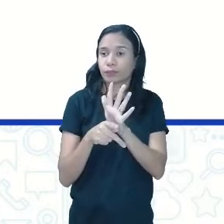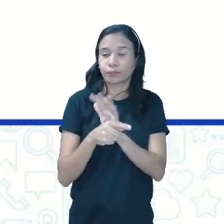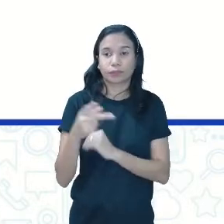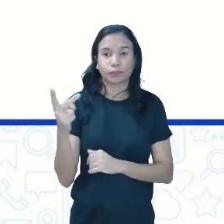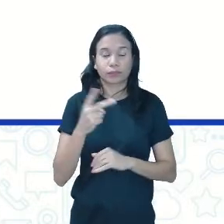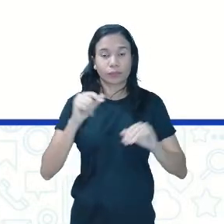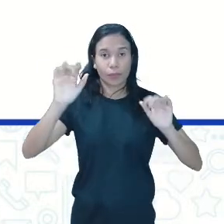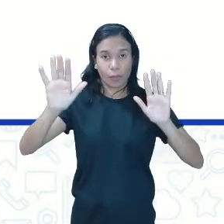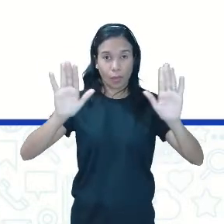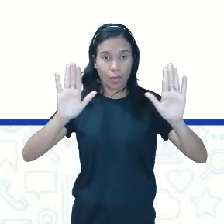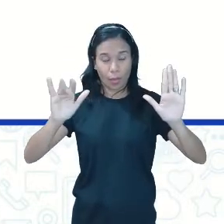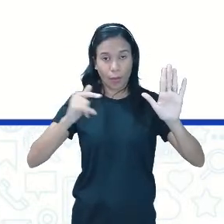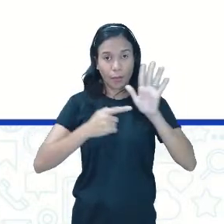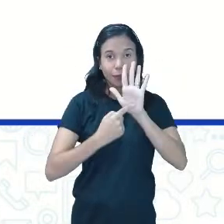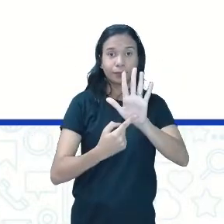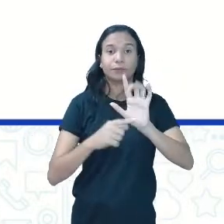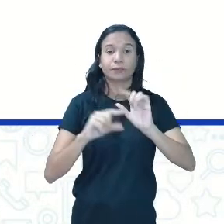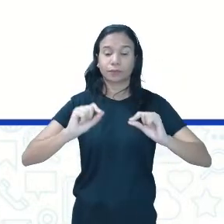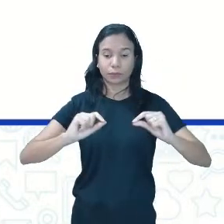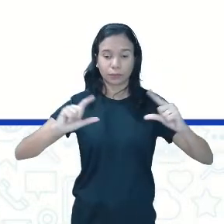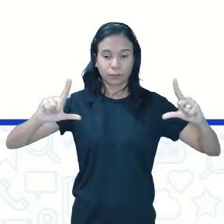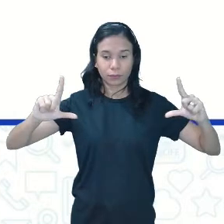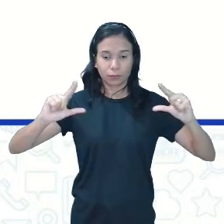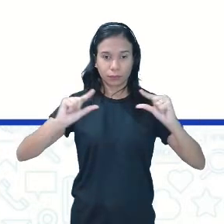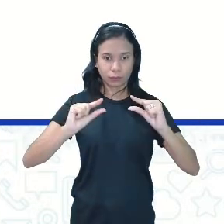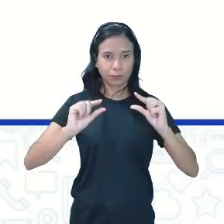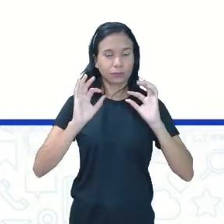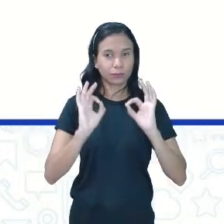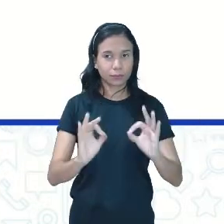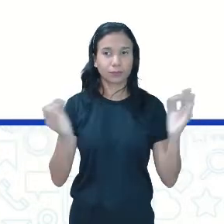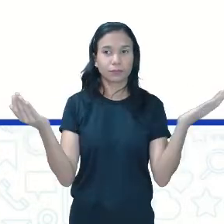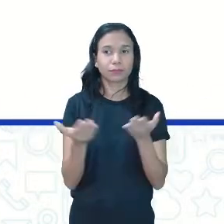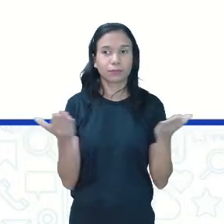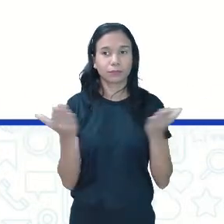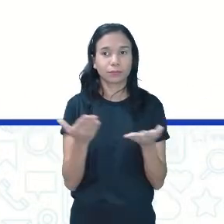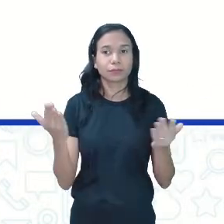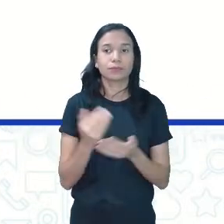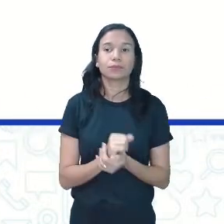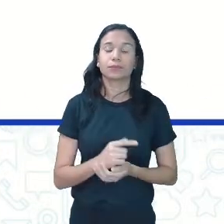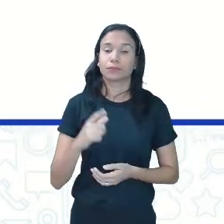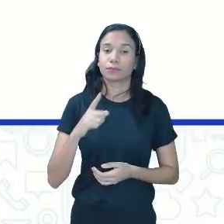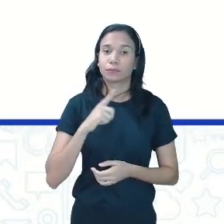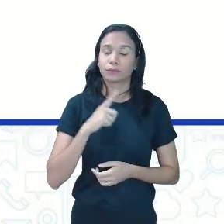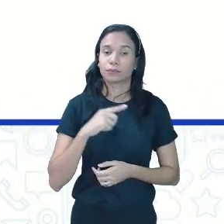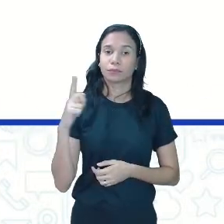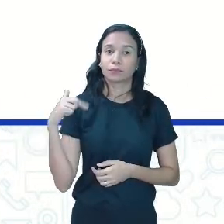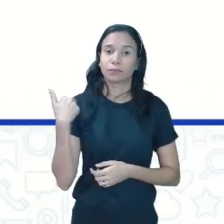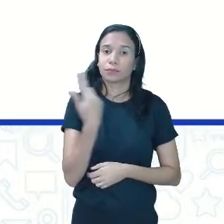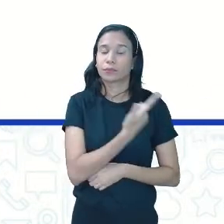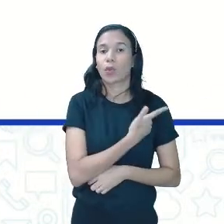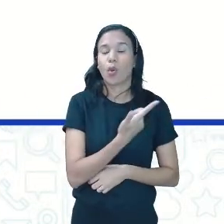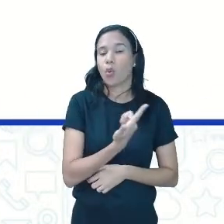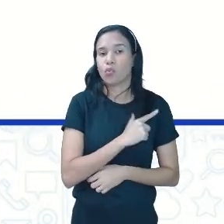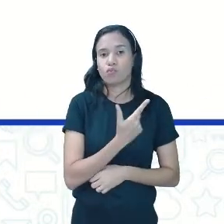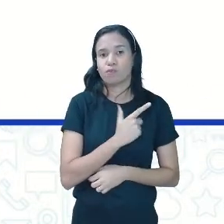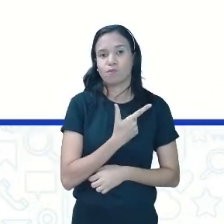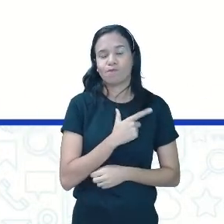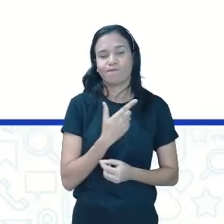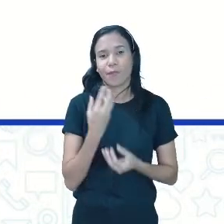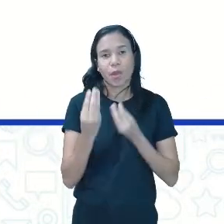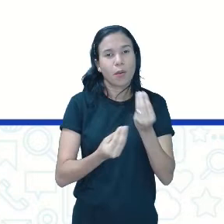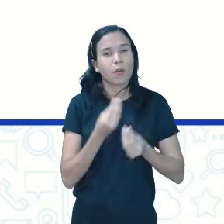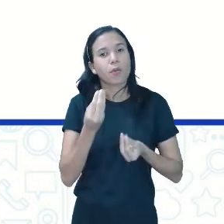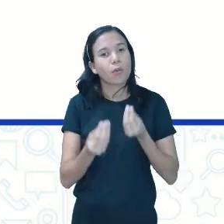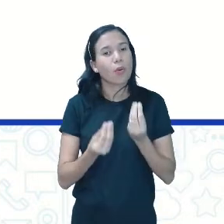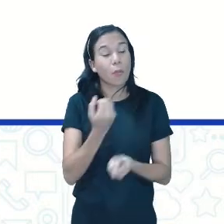igualdade de duas razões, formando aí uma proporção. Então agora, como eu falei para vocês, a gente não vai ter